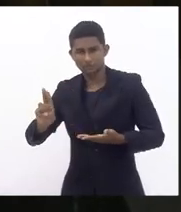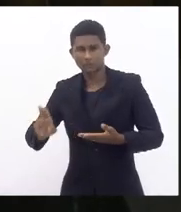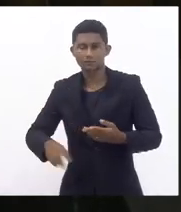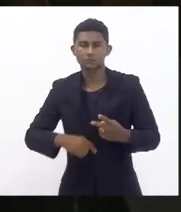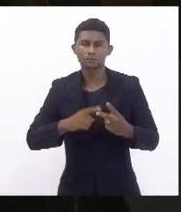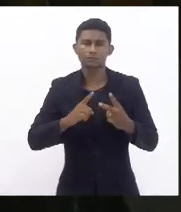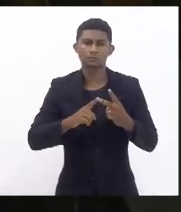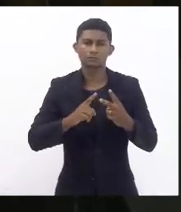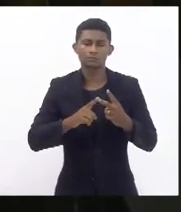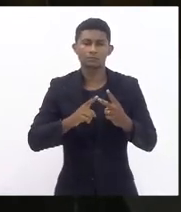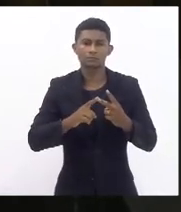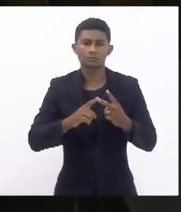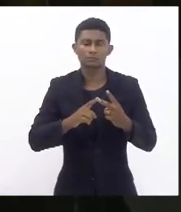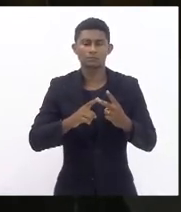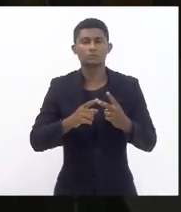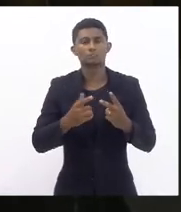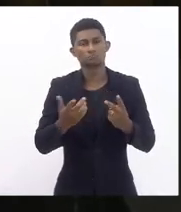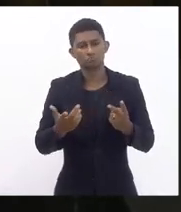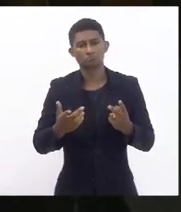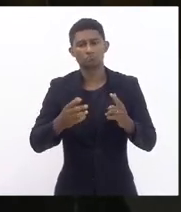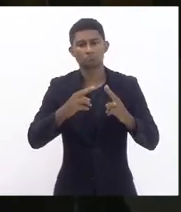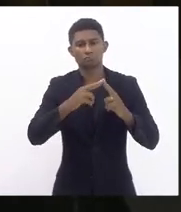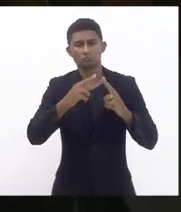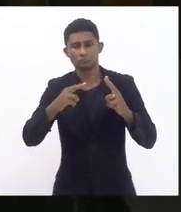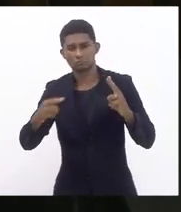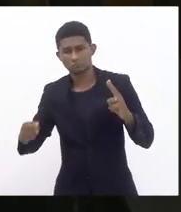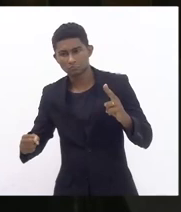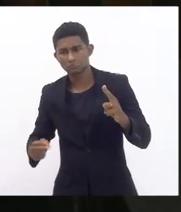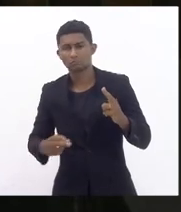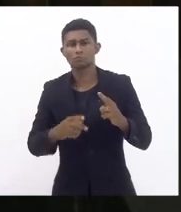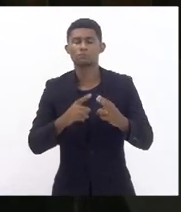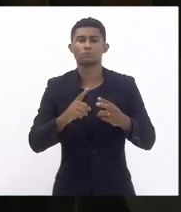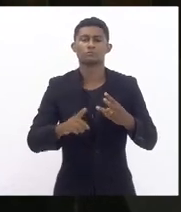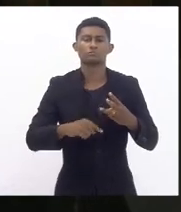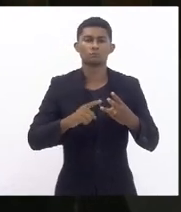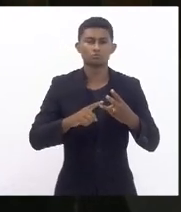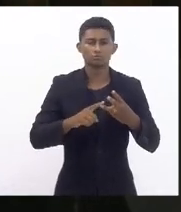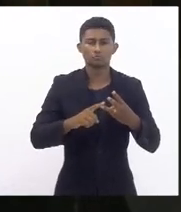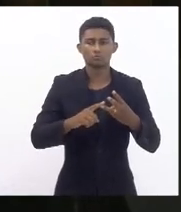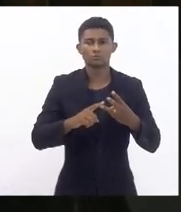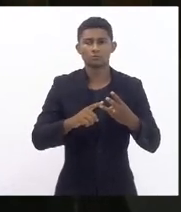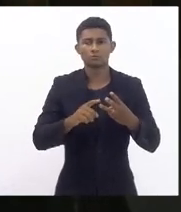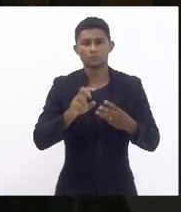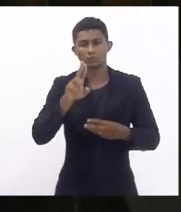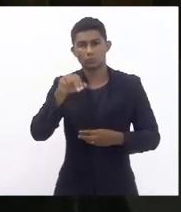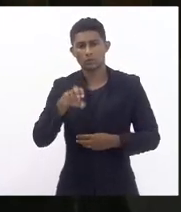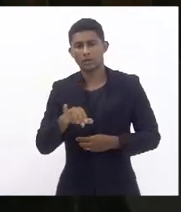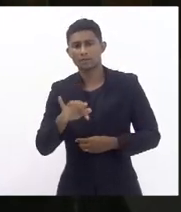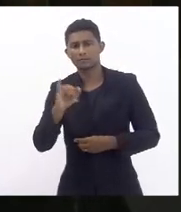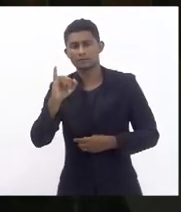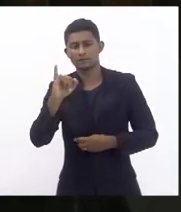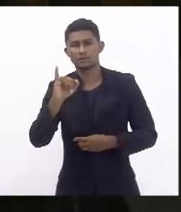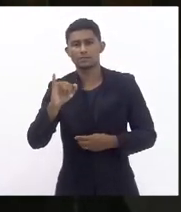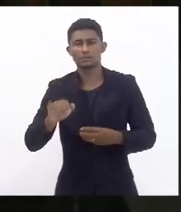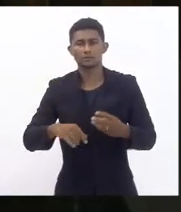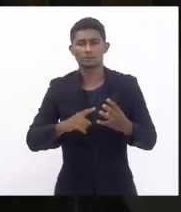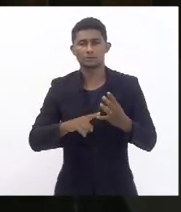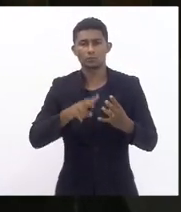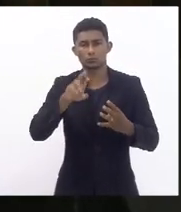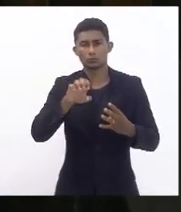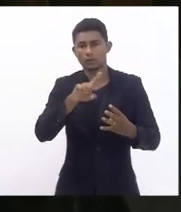Federal Fluminense, o UERJ, o ENF, o